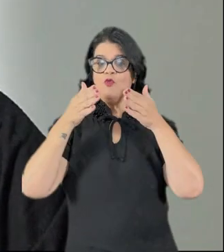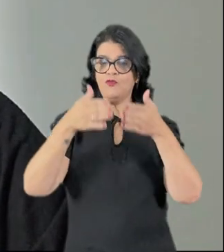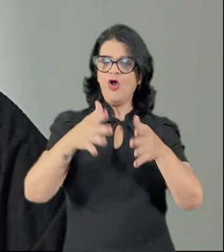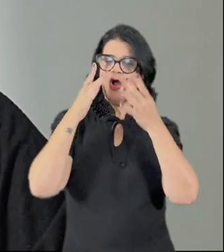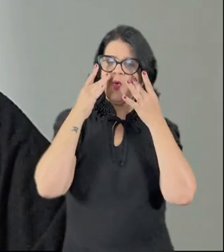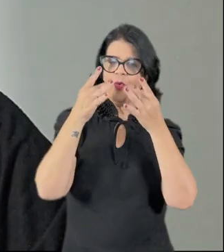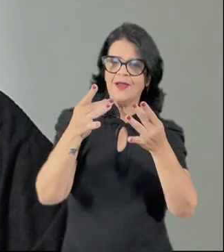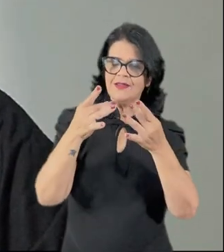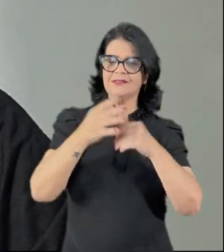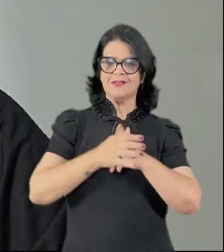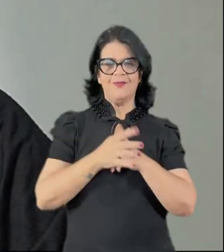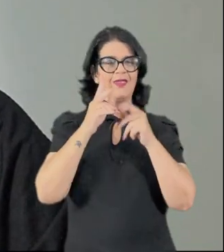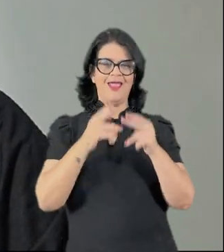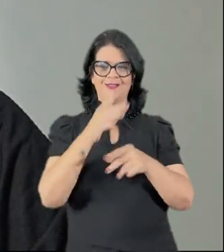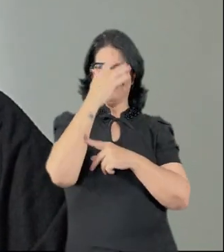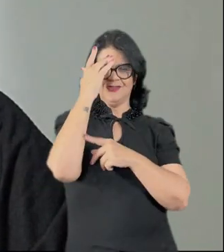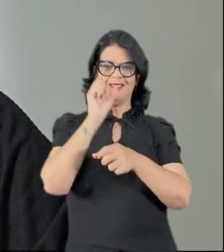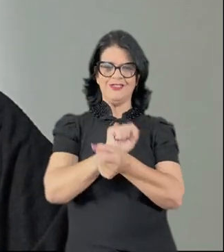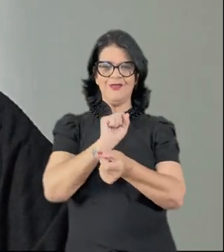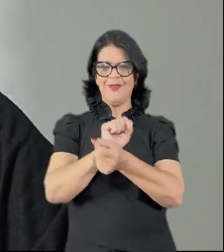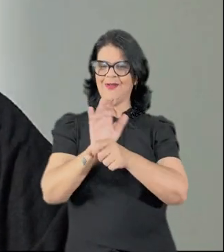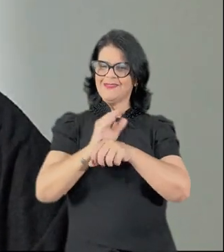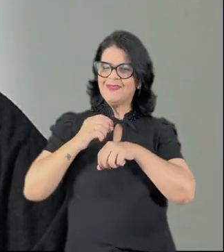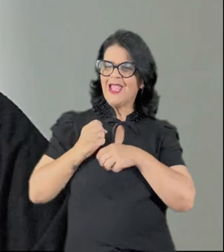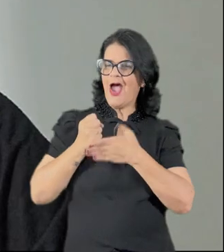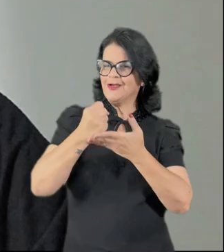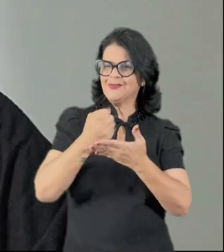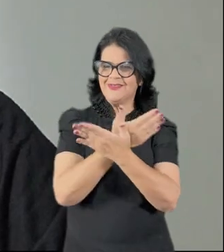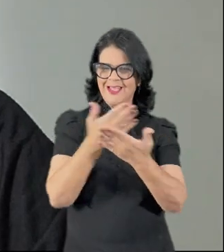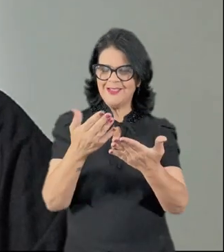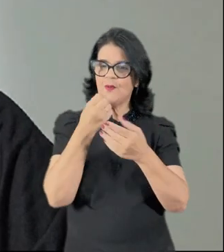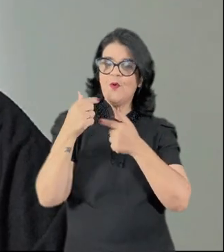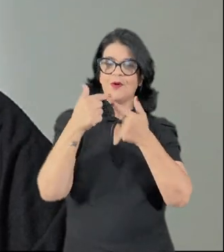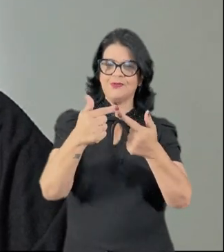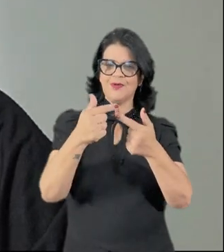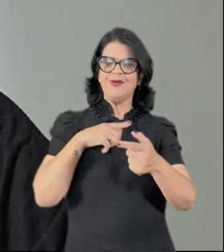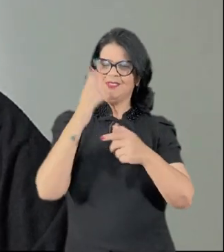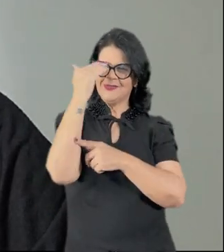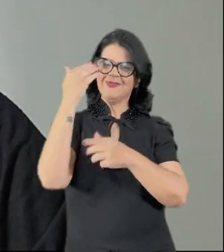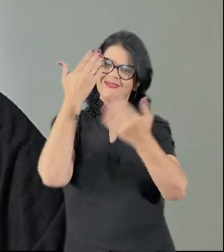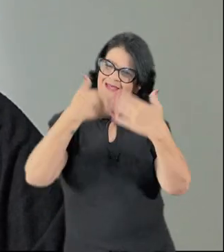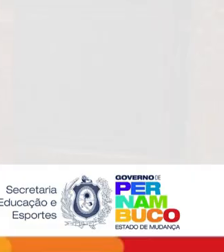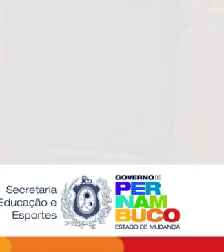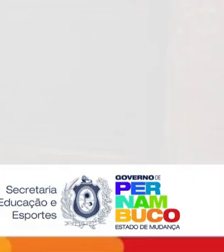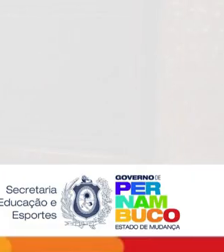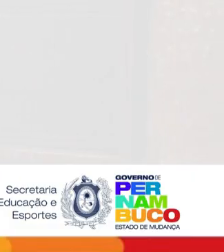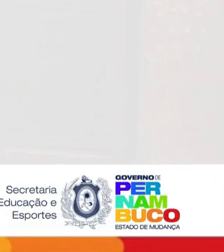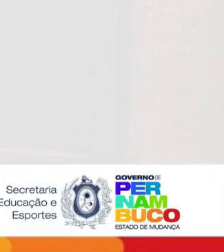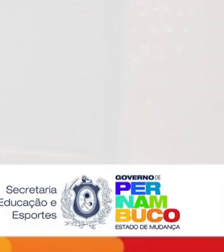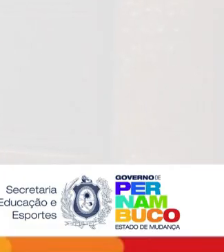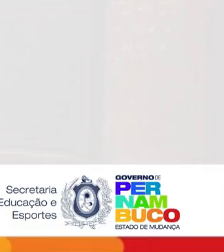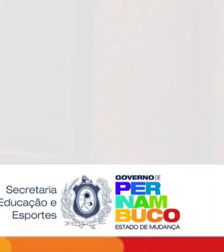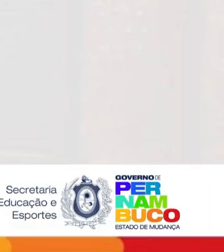com atenção e é isso gente espero que esse vídeo tenha ajudado vocês boa sorte e sucesso na prova